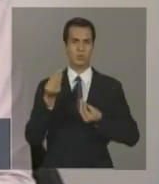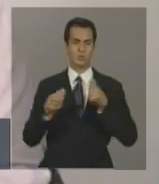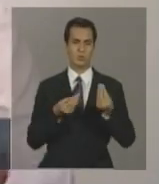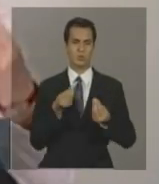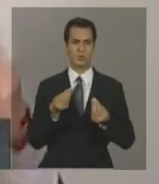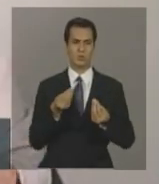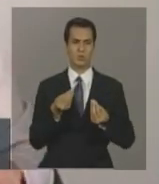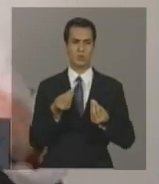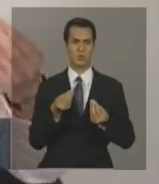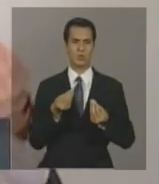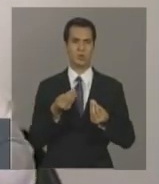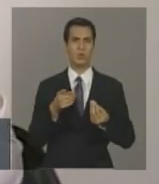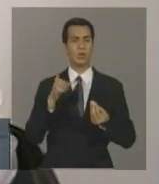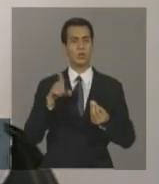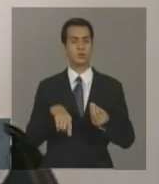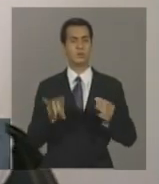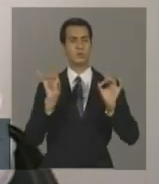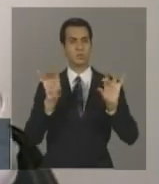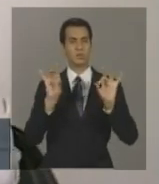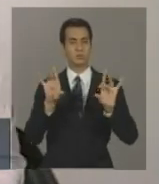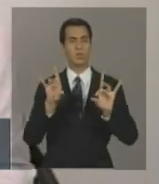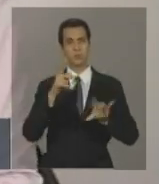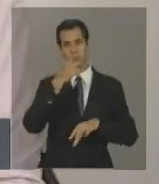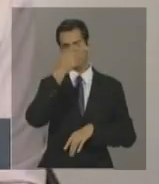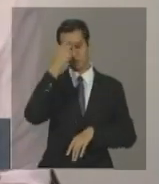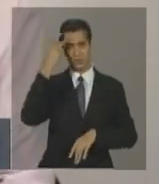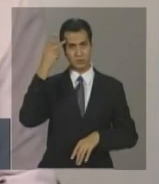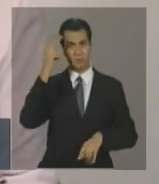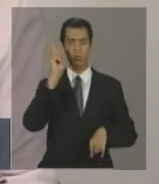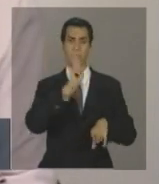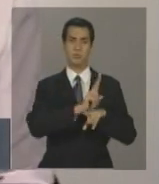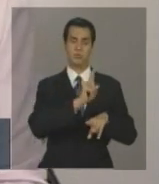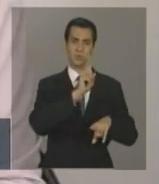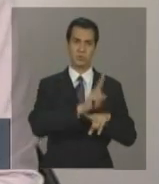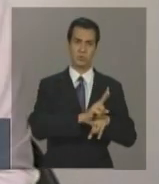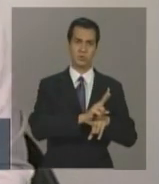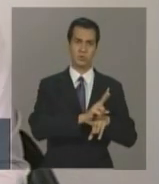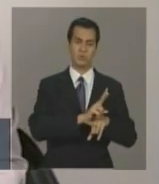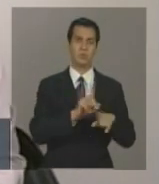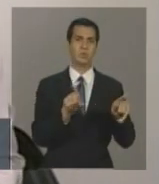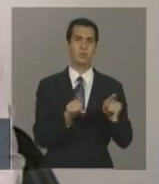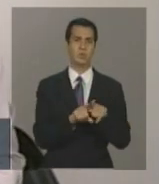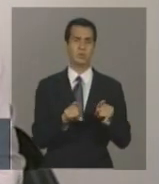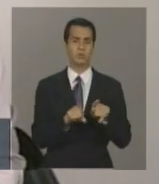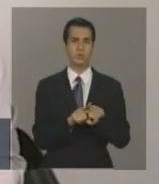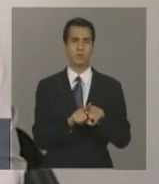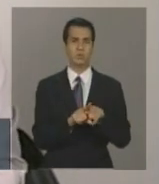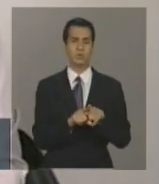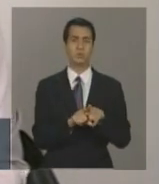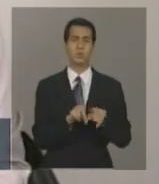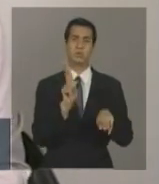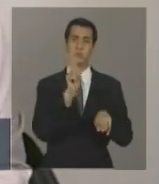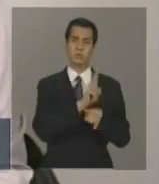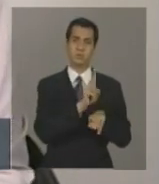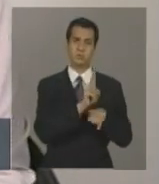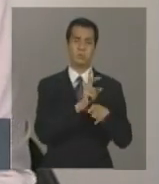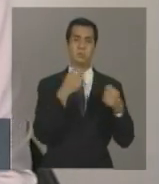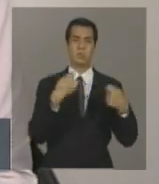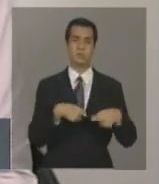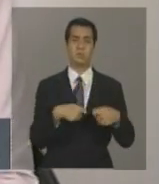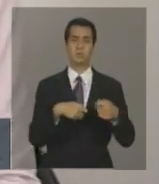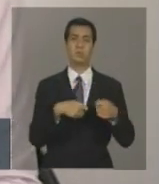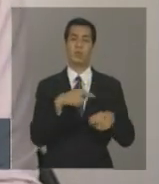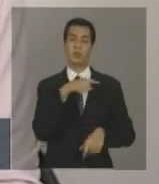à exceção que diz respeito às pessoas protegidas e à necessidade de protegermos a